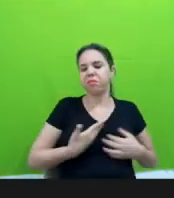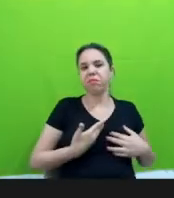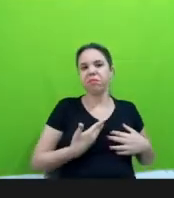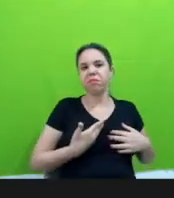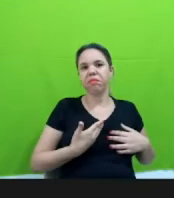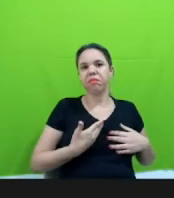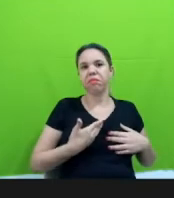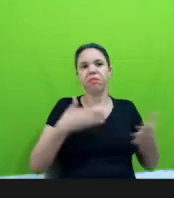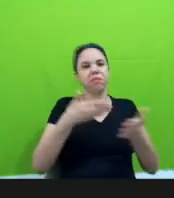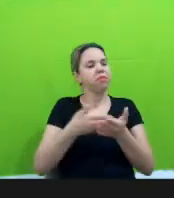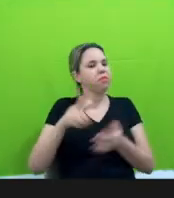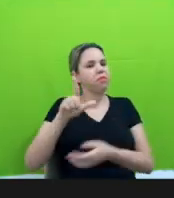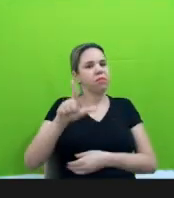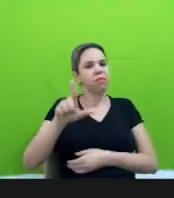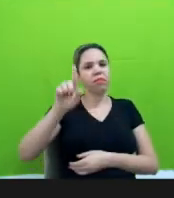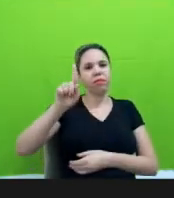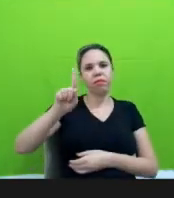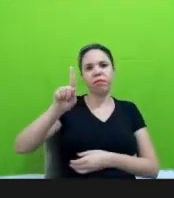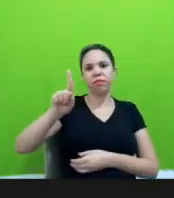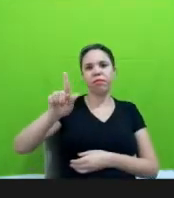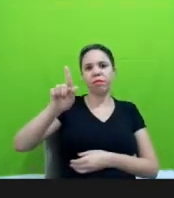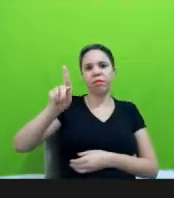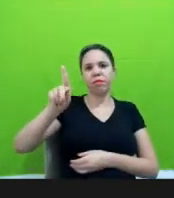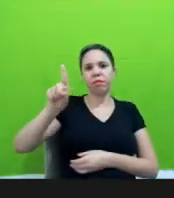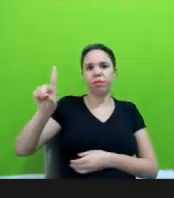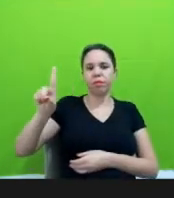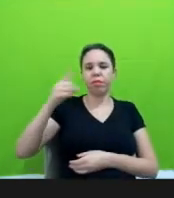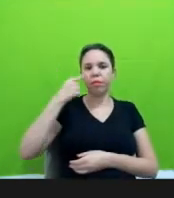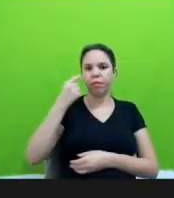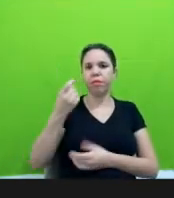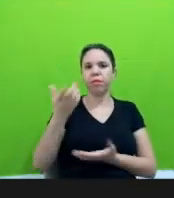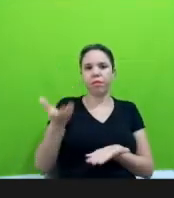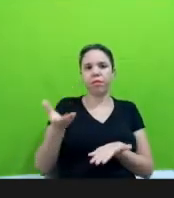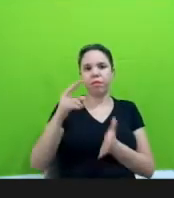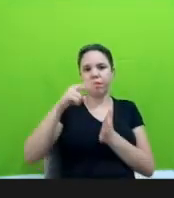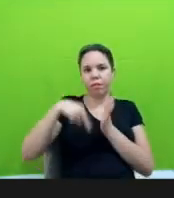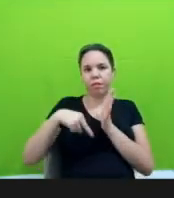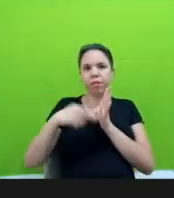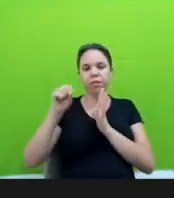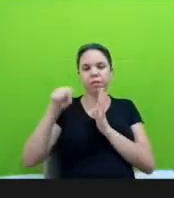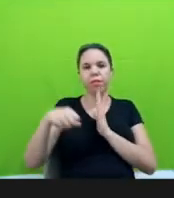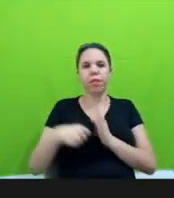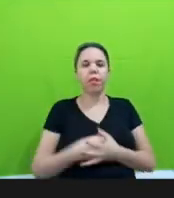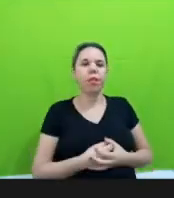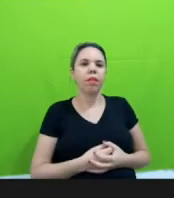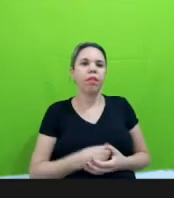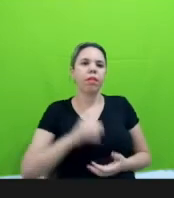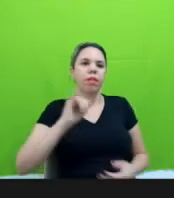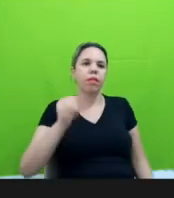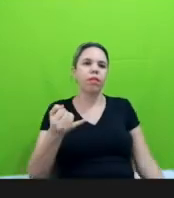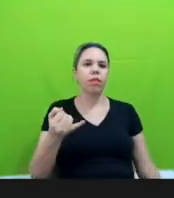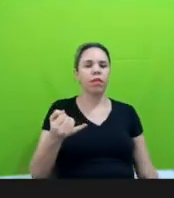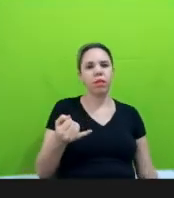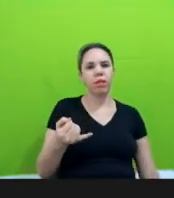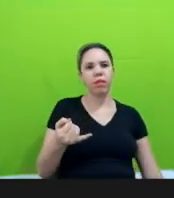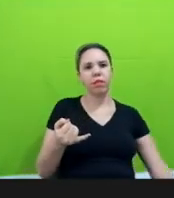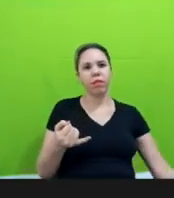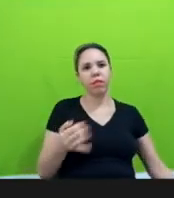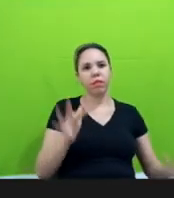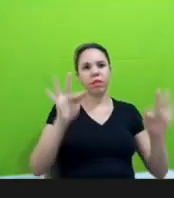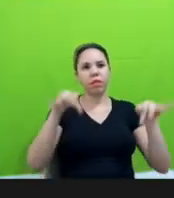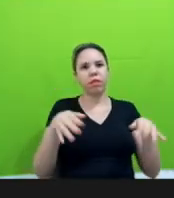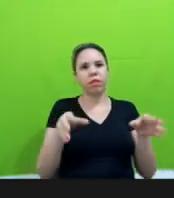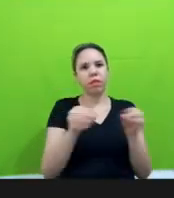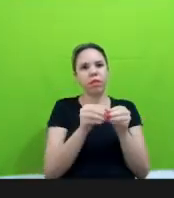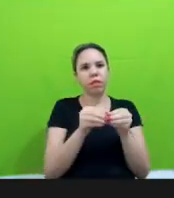na LGPD, né? Então, vale a pena dar uma olhada nesse relatório, né? Aproveitando, a gente já está se encaminhando aqui para o final, mas